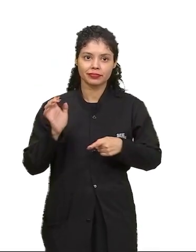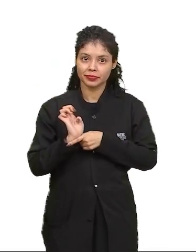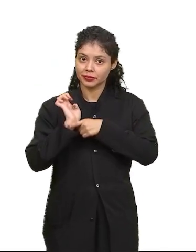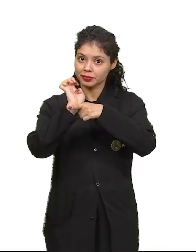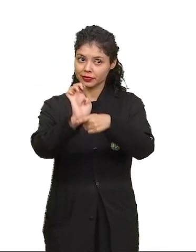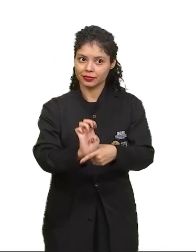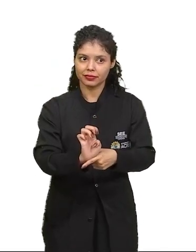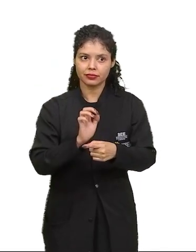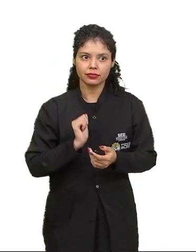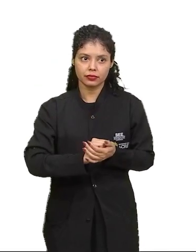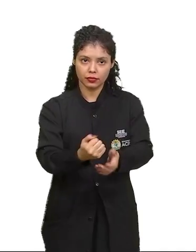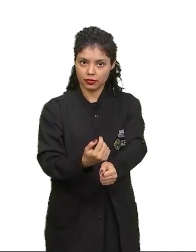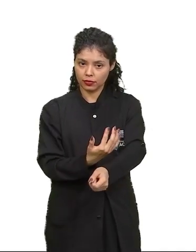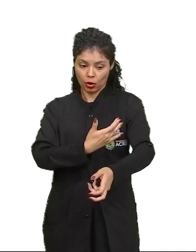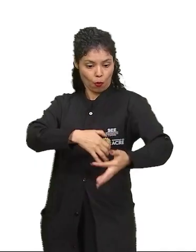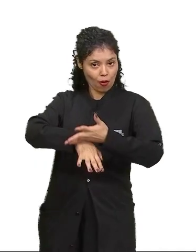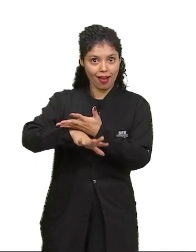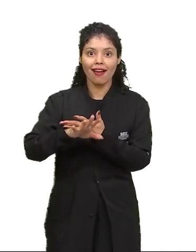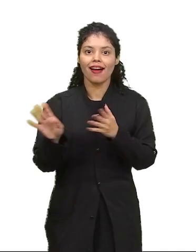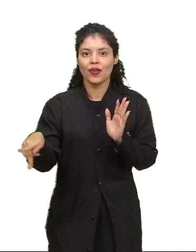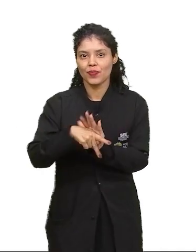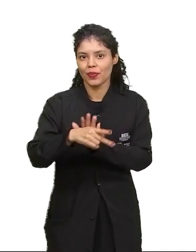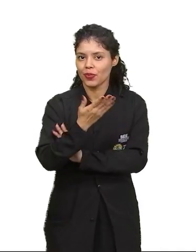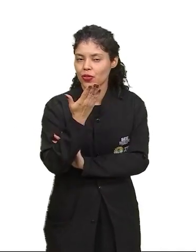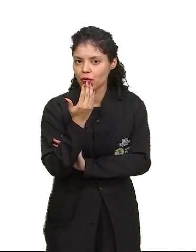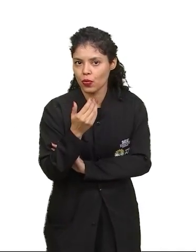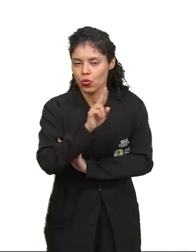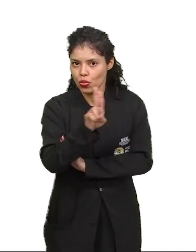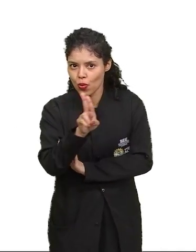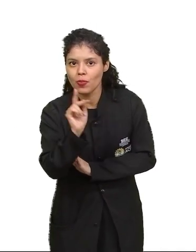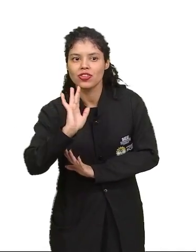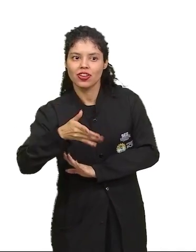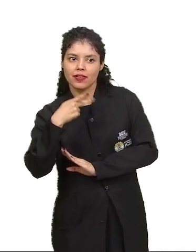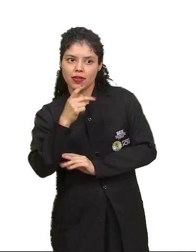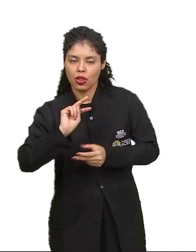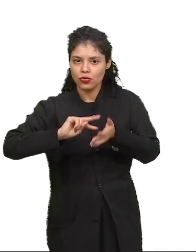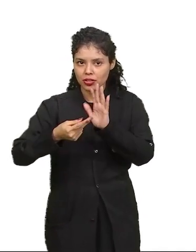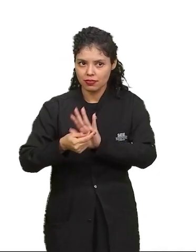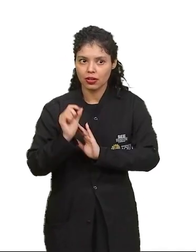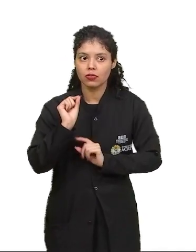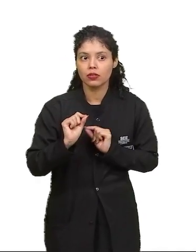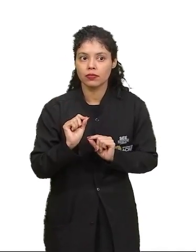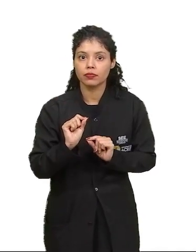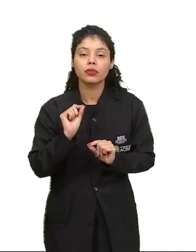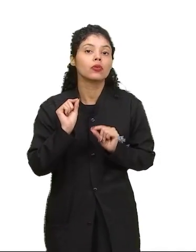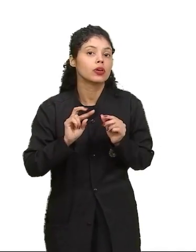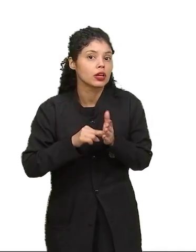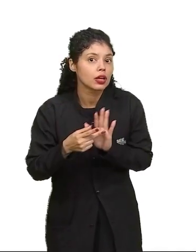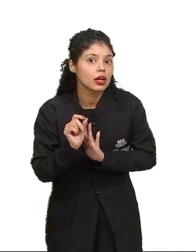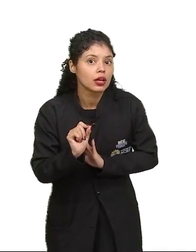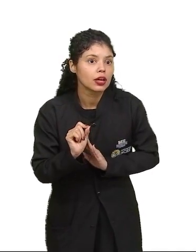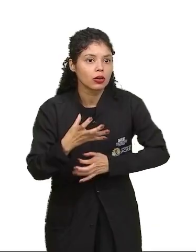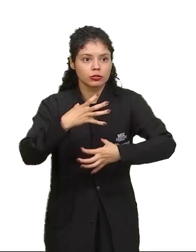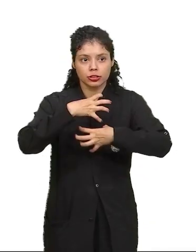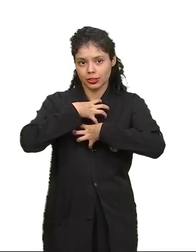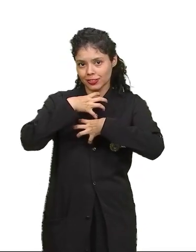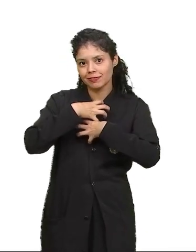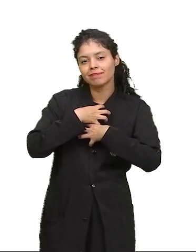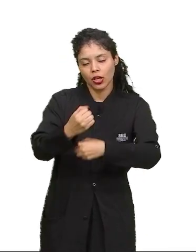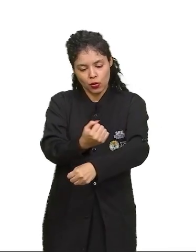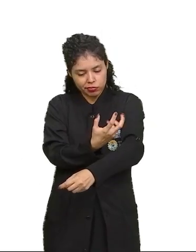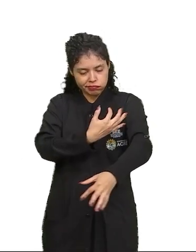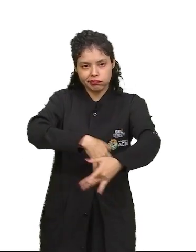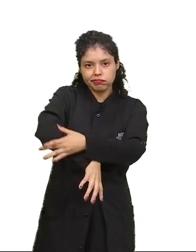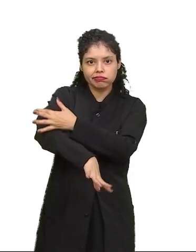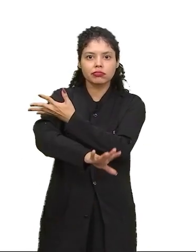Emissor, emotiva. E o próprio nome emotivo já vai me dar um significado. Emotivo vem de emoção.